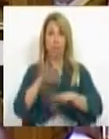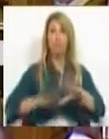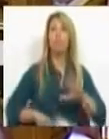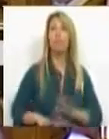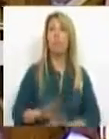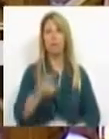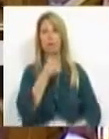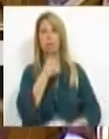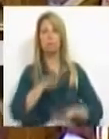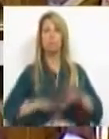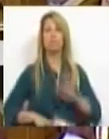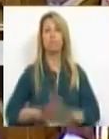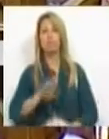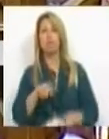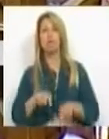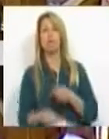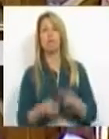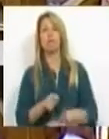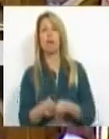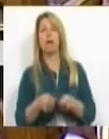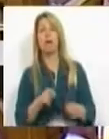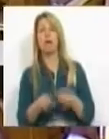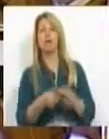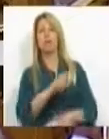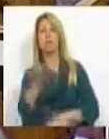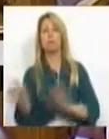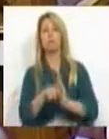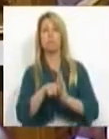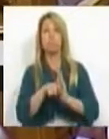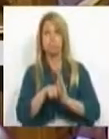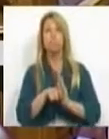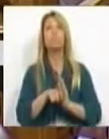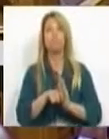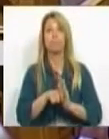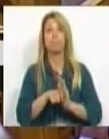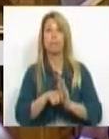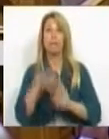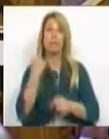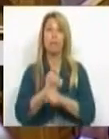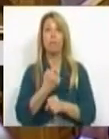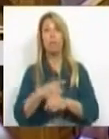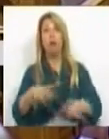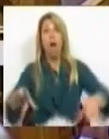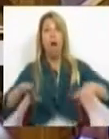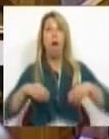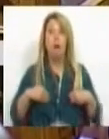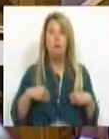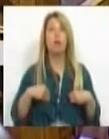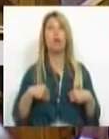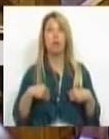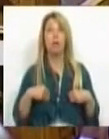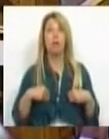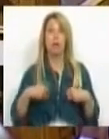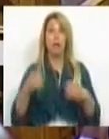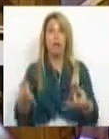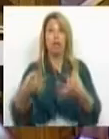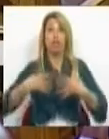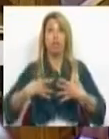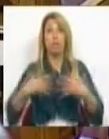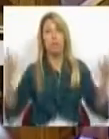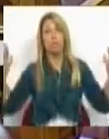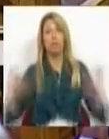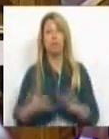usar a chantagem e a pressão sobre os trabalhadores para que aceitem despedimentos encapotados sob a forma de rescisões voluntárias,